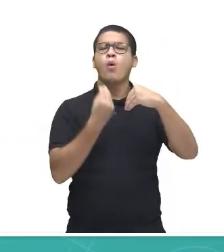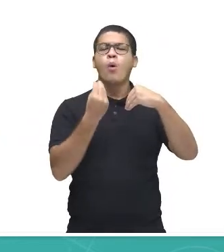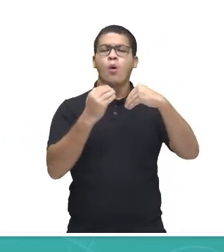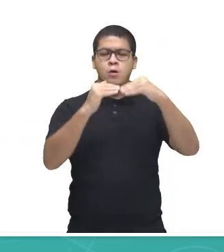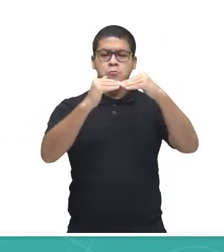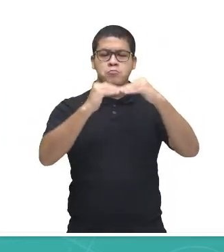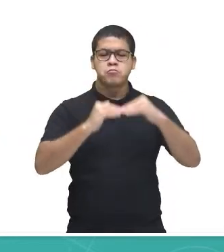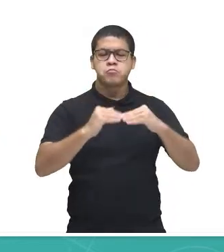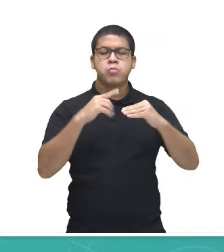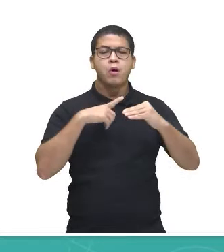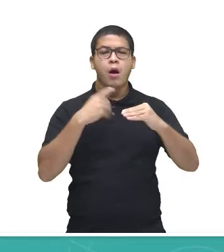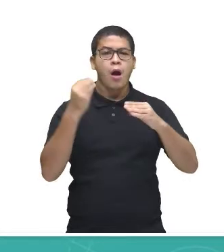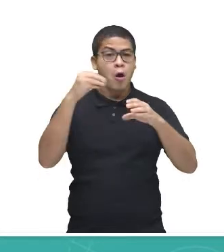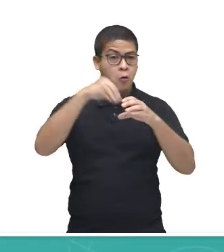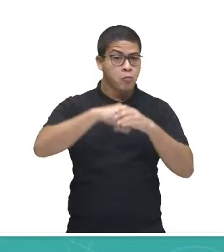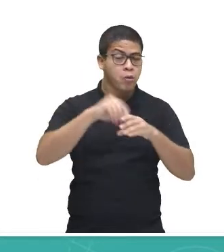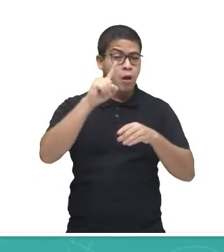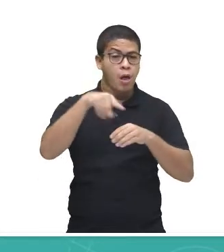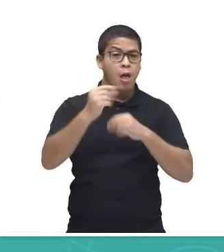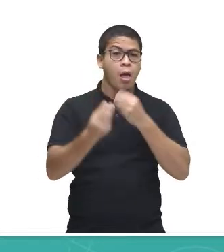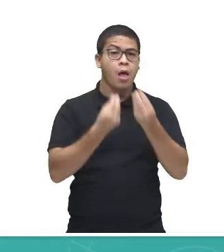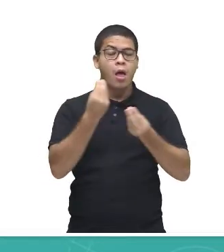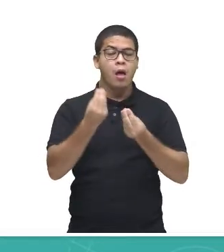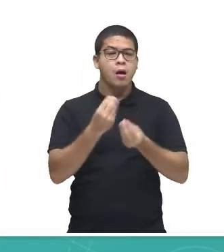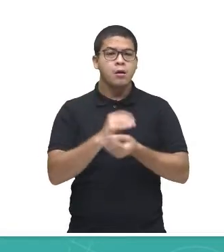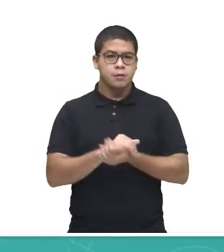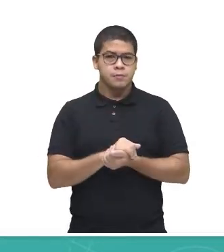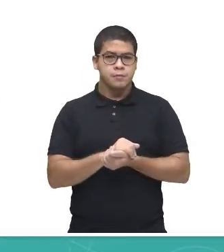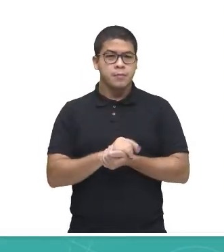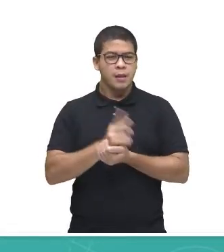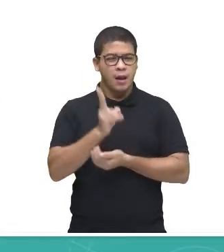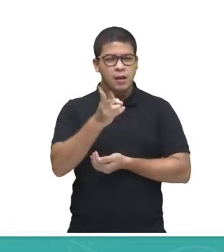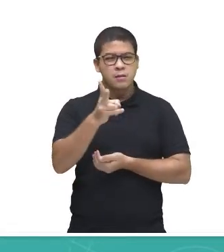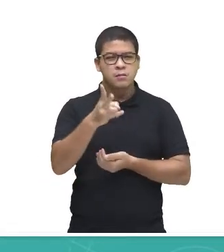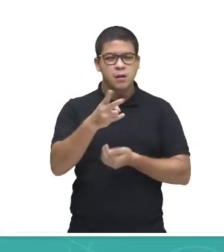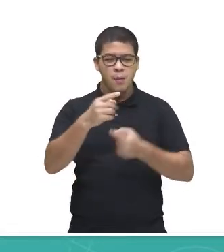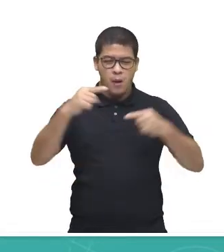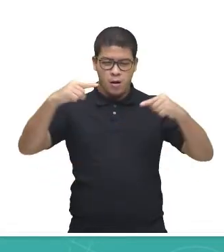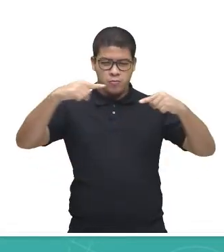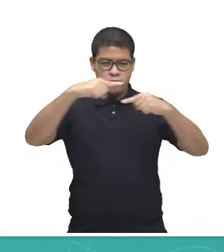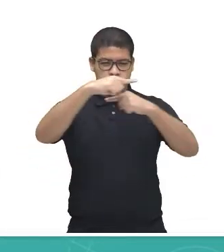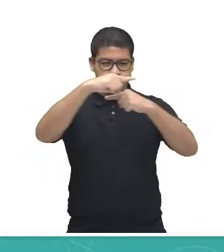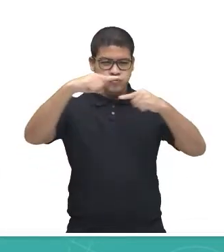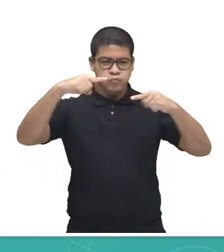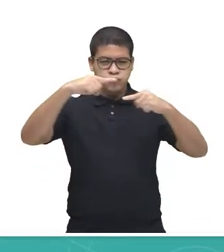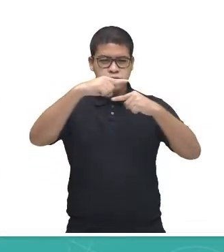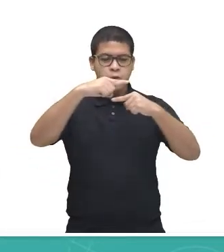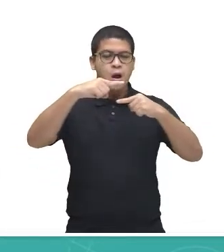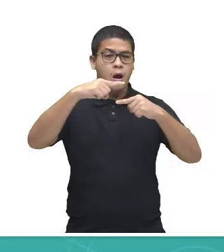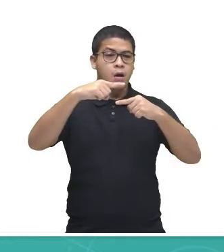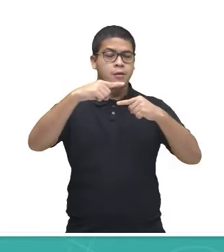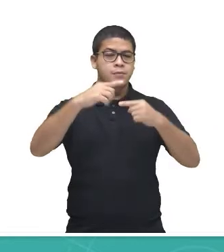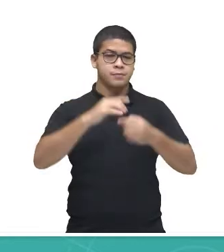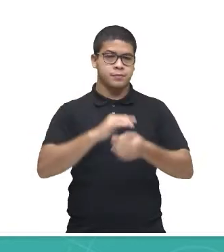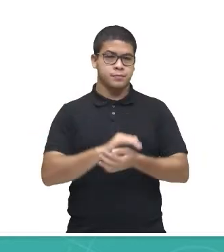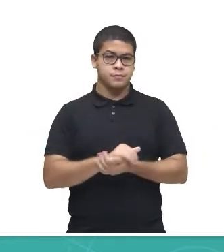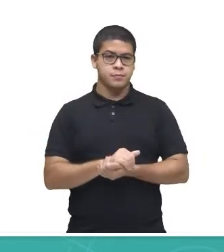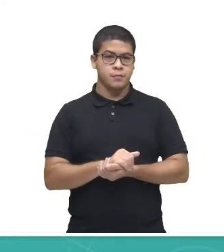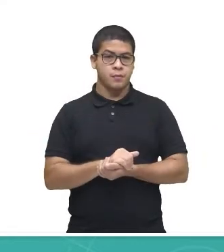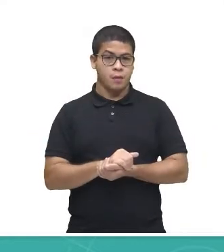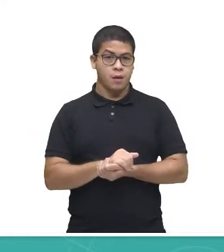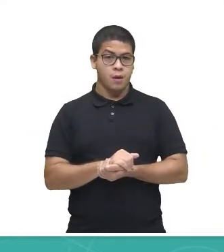na verdade, sempre é em relação às retas paralelas, tá bom? Então, o que acontece? Eu tenho aqui as